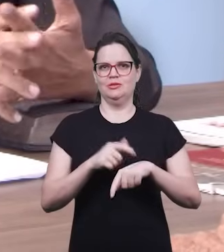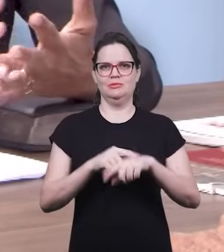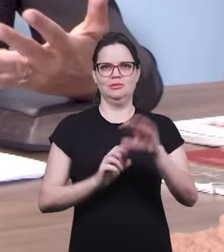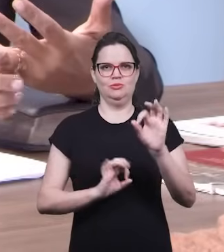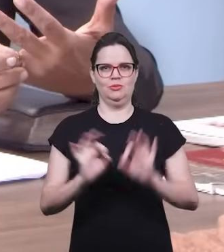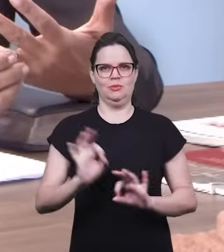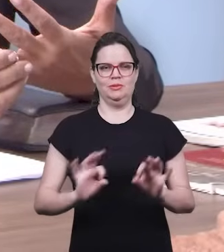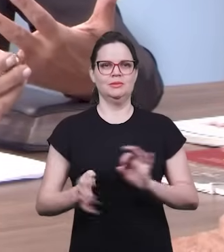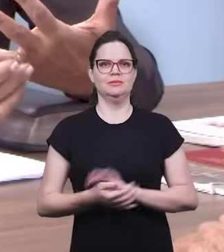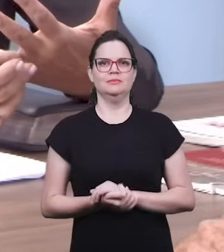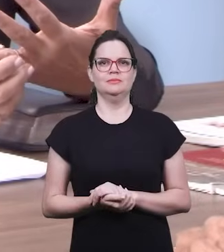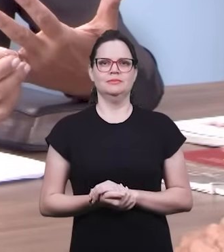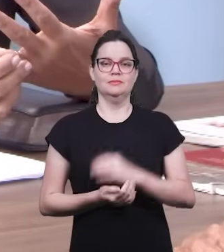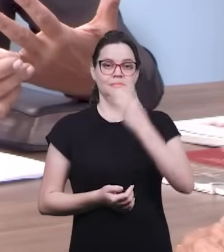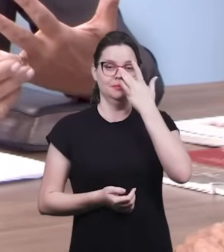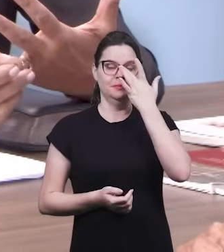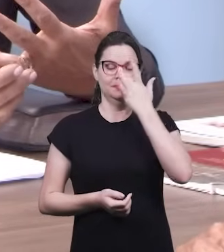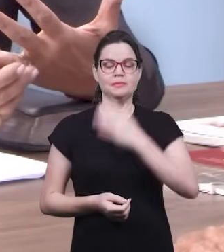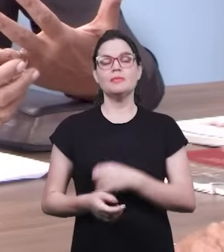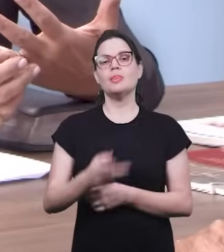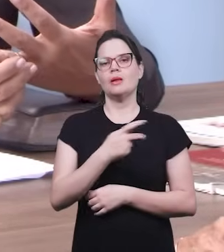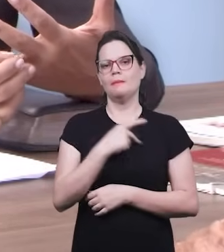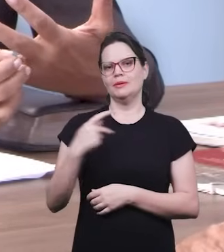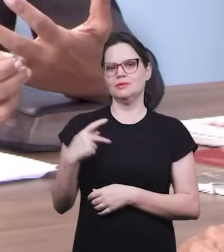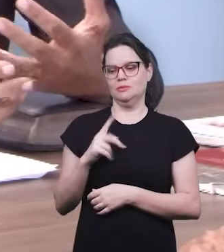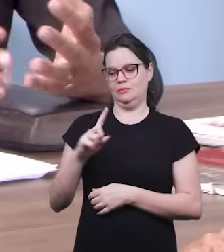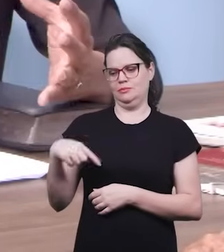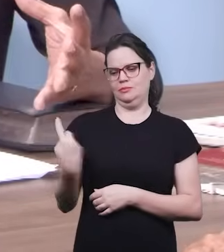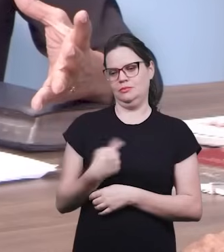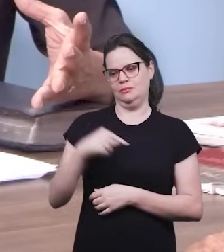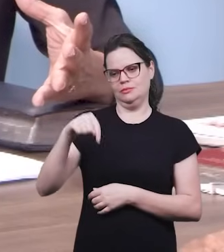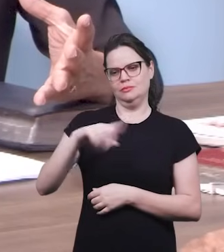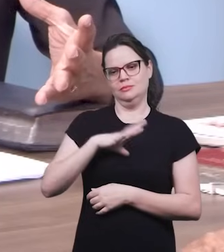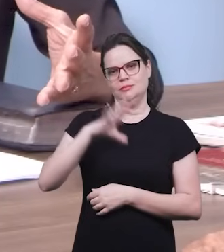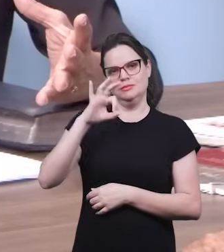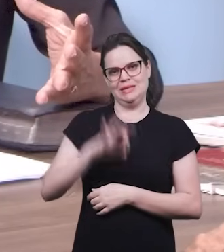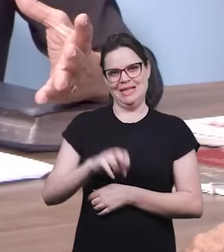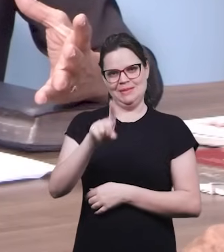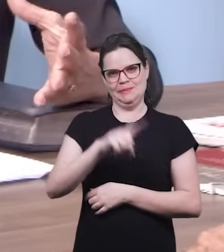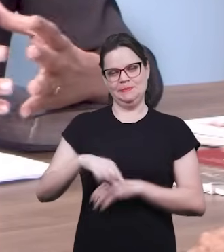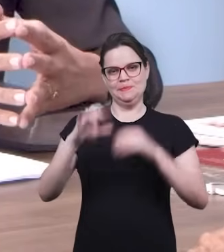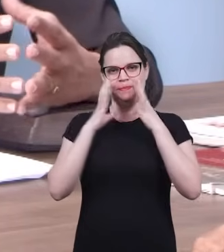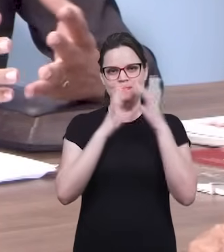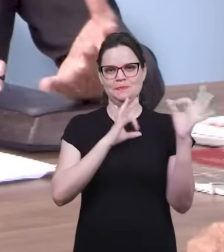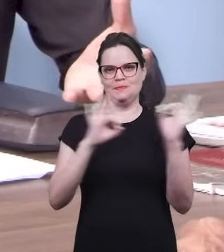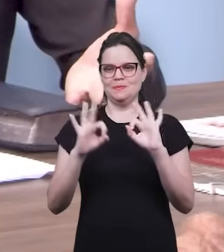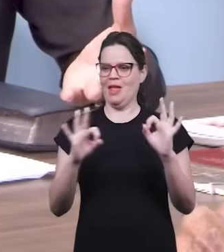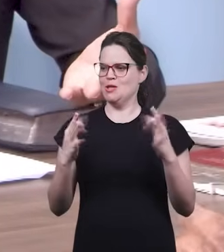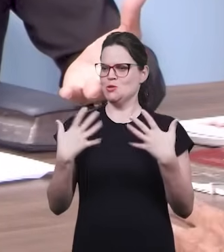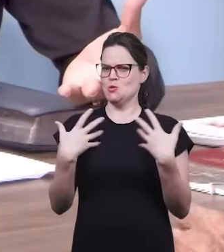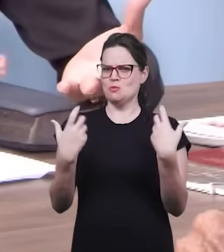pastor? Pastor, nós estamos aqui. Eu tenho certeza que os irmãos, assim como nós, estão muito